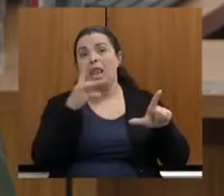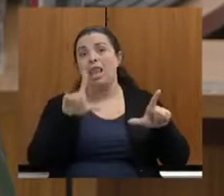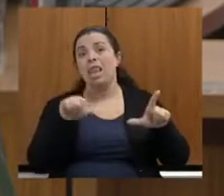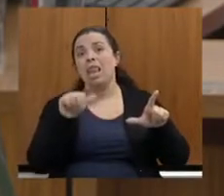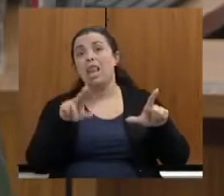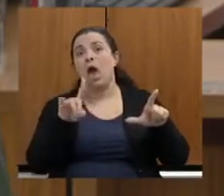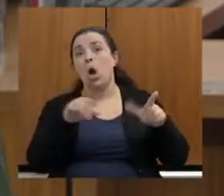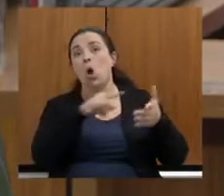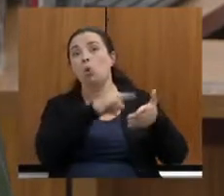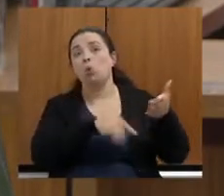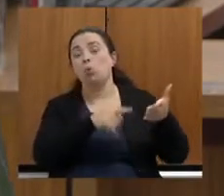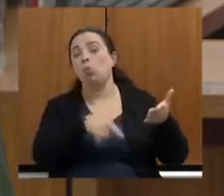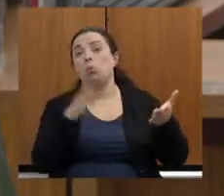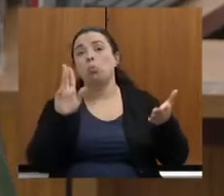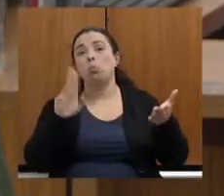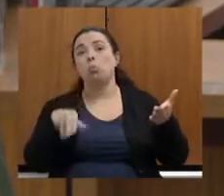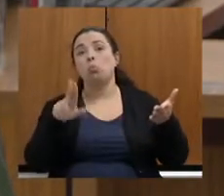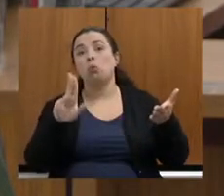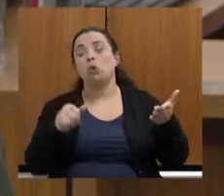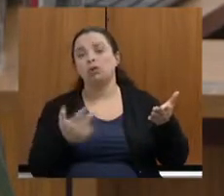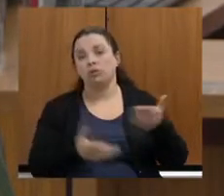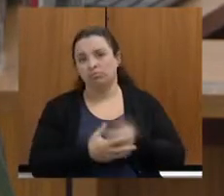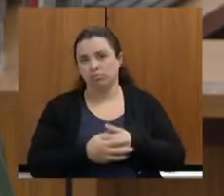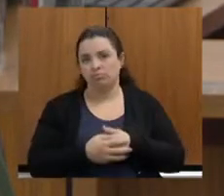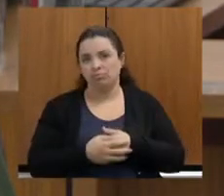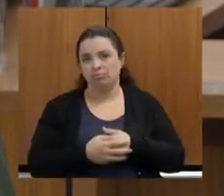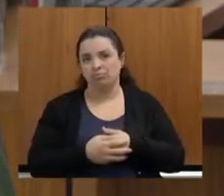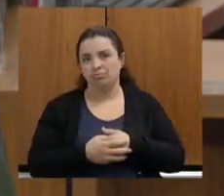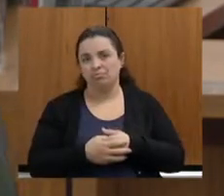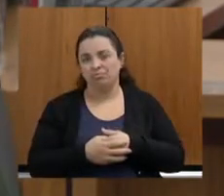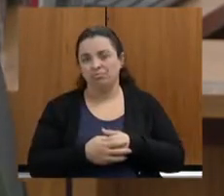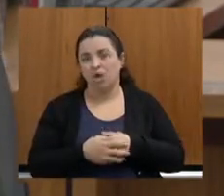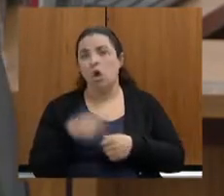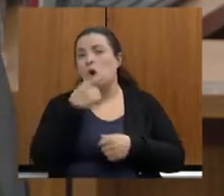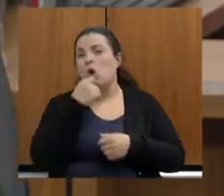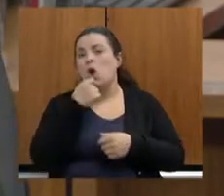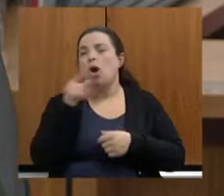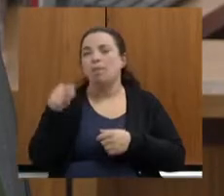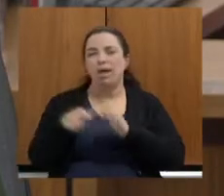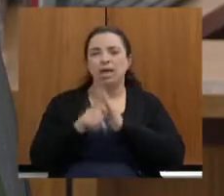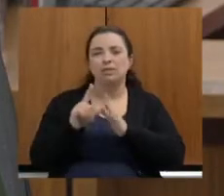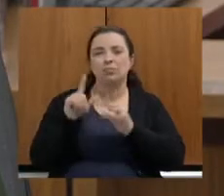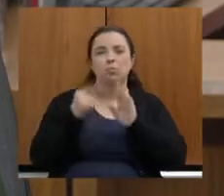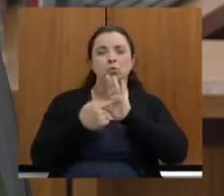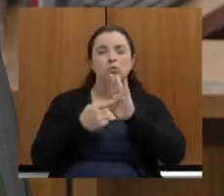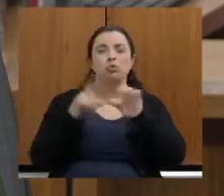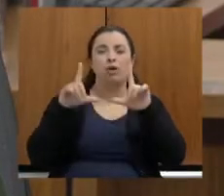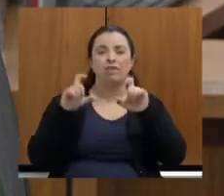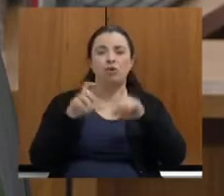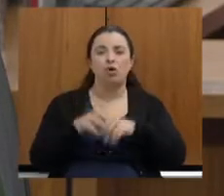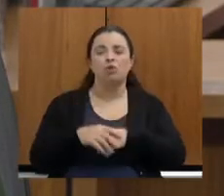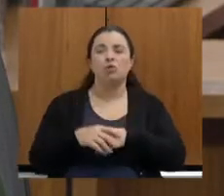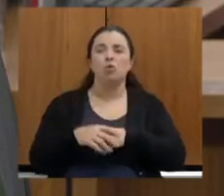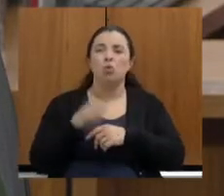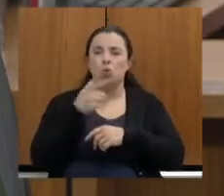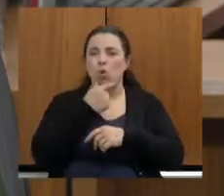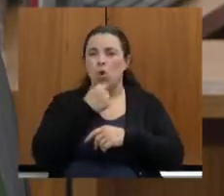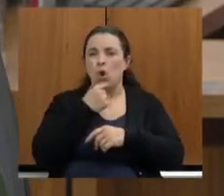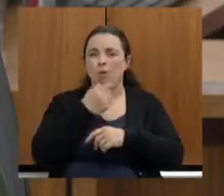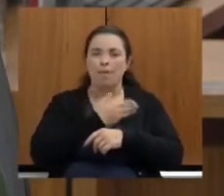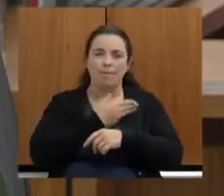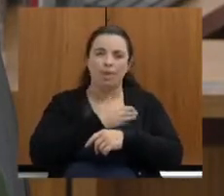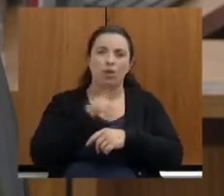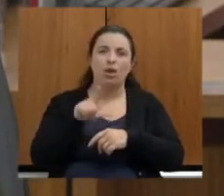Rogério Corrêa mostrou aquela foto nosso companheiro lambisgoia lá embaixo na Praia do Suá semana passada a gente tava